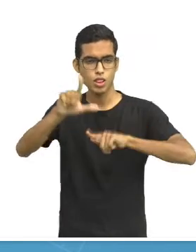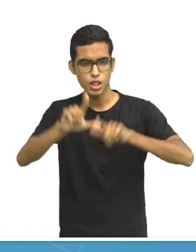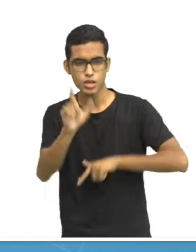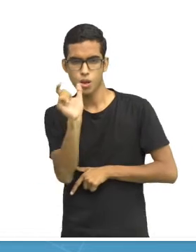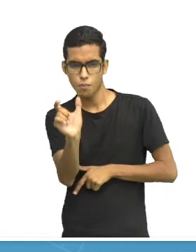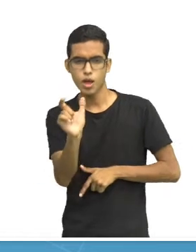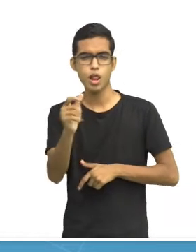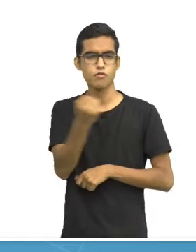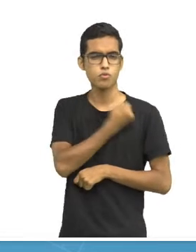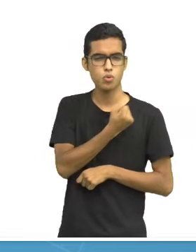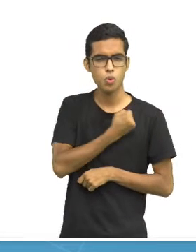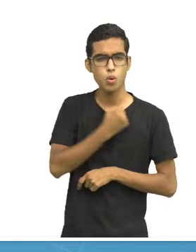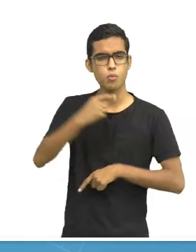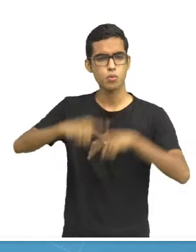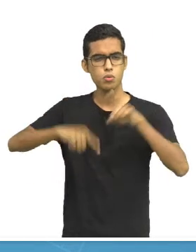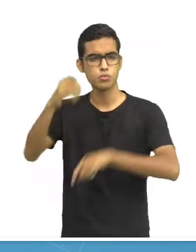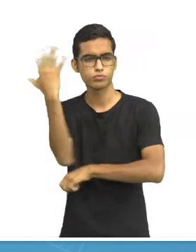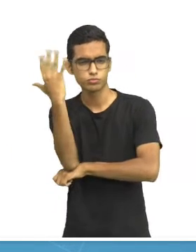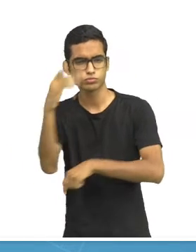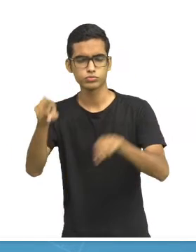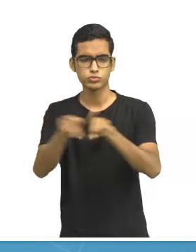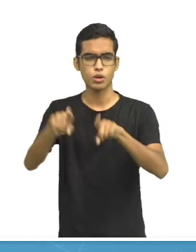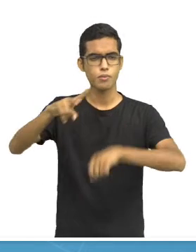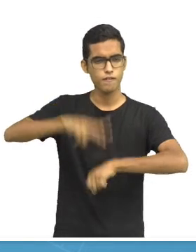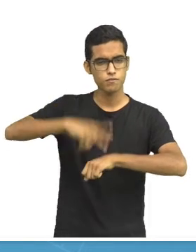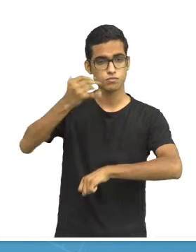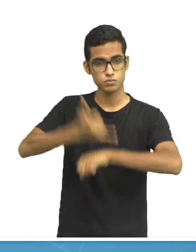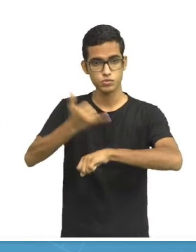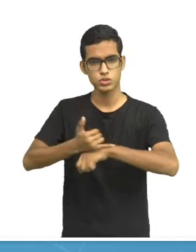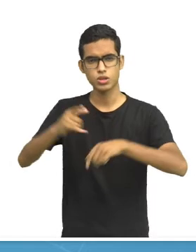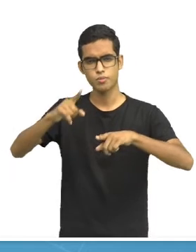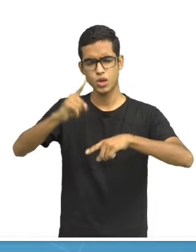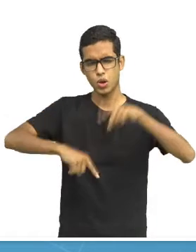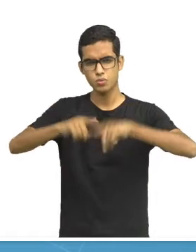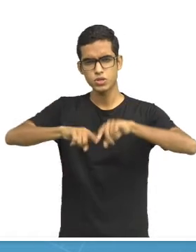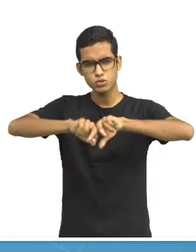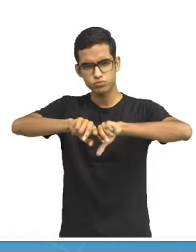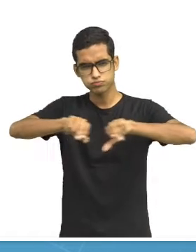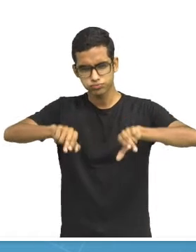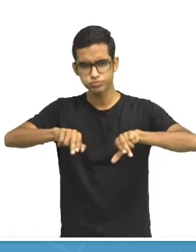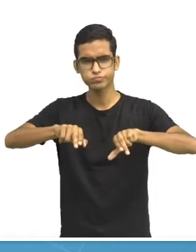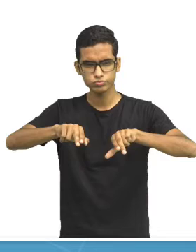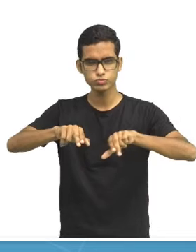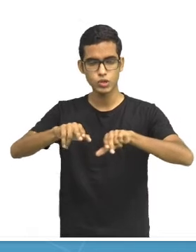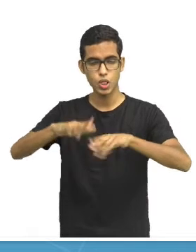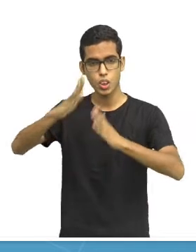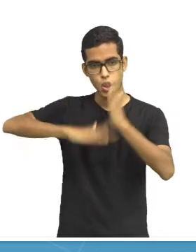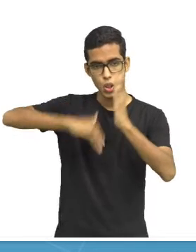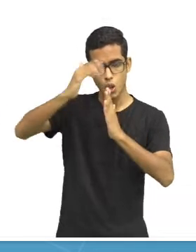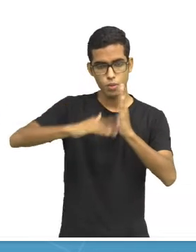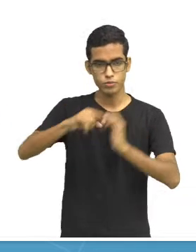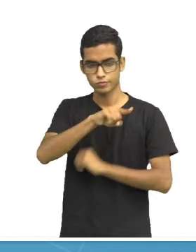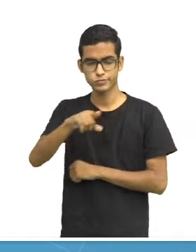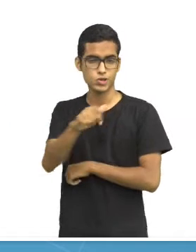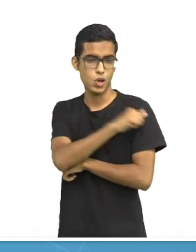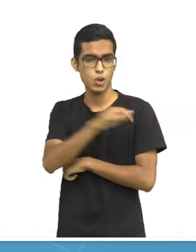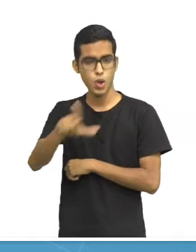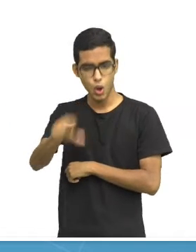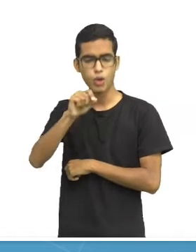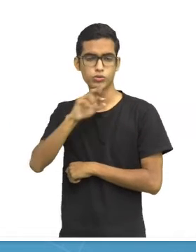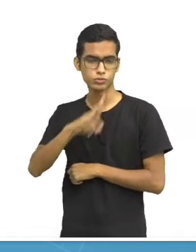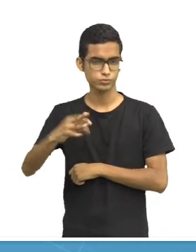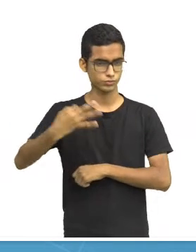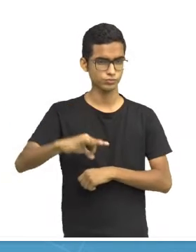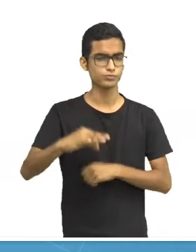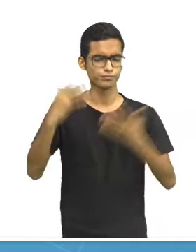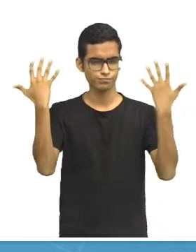pedaços de madeira, vidro, metal e até objetos inteiros nas pinturas. Então, quem respondeu corretamente, parabéns.